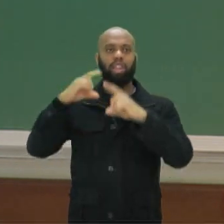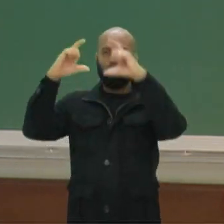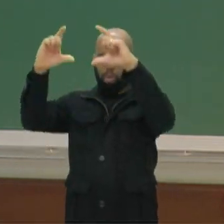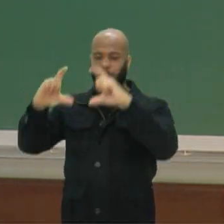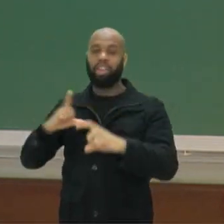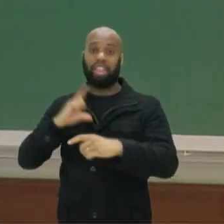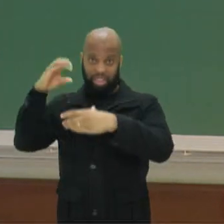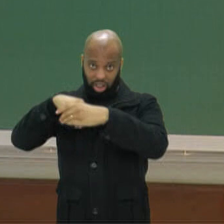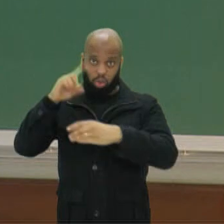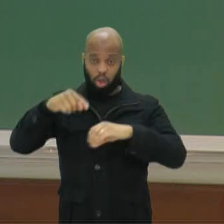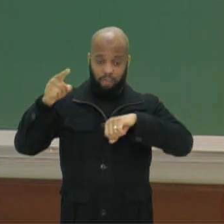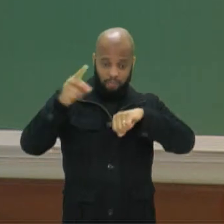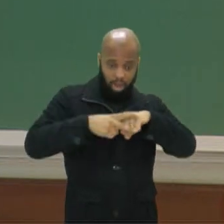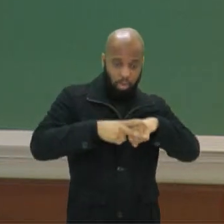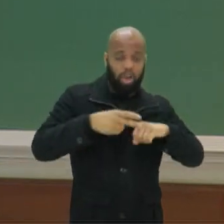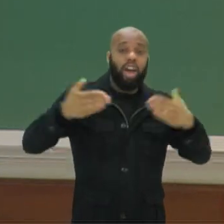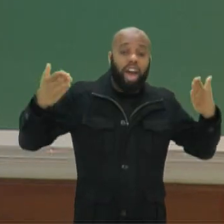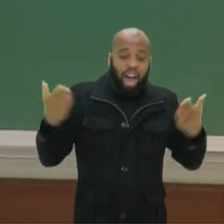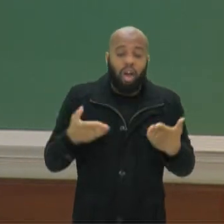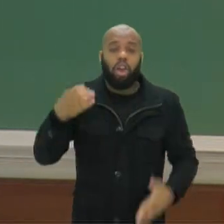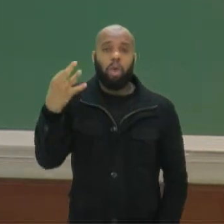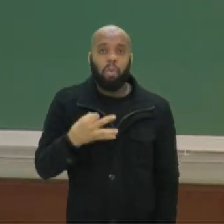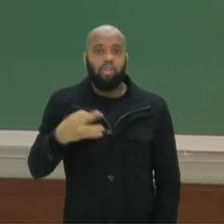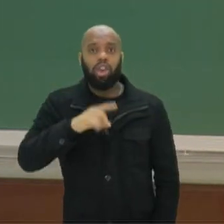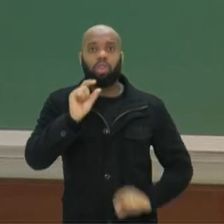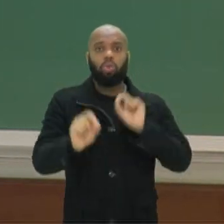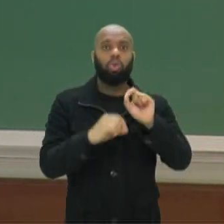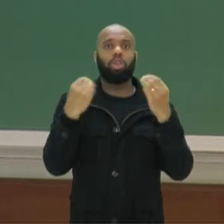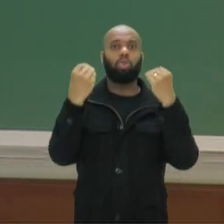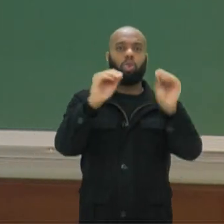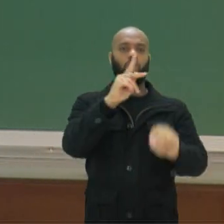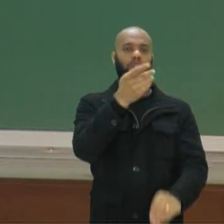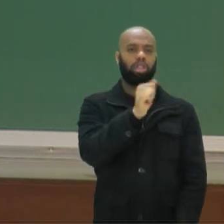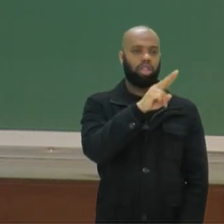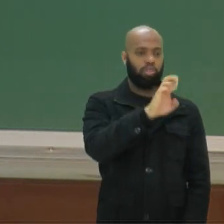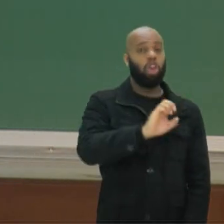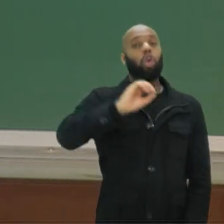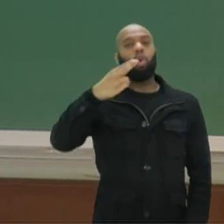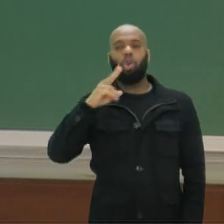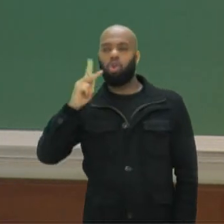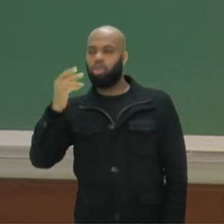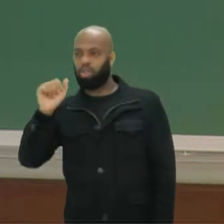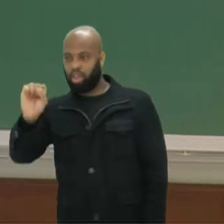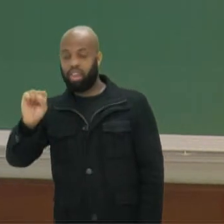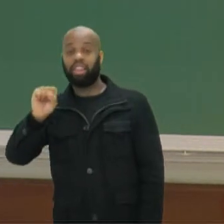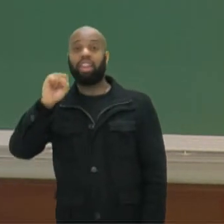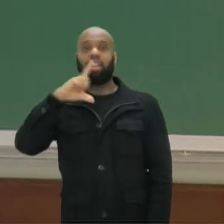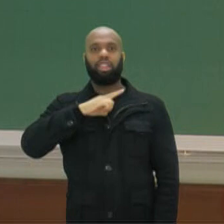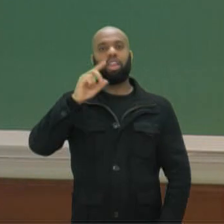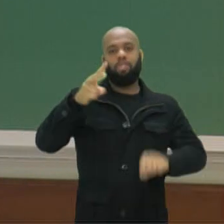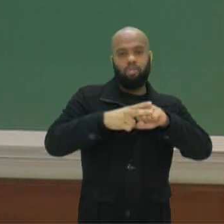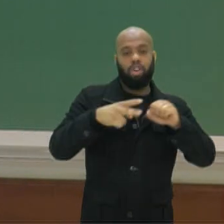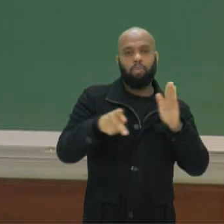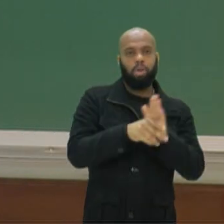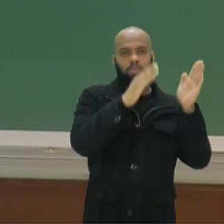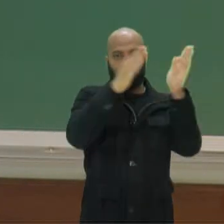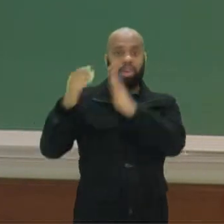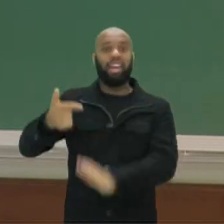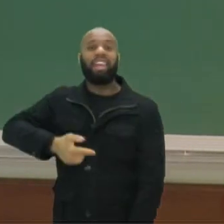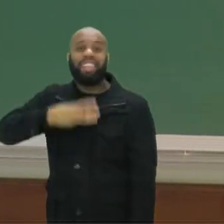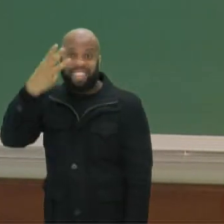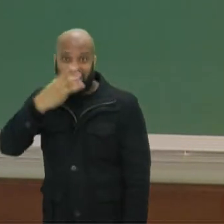parênteses. O presente perfeito, você vai colocar o have ou has e o verbo lá na terceira coluna, tá